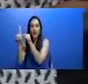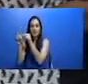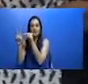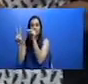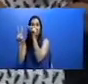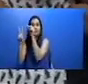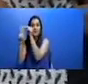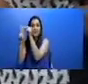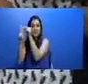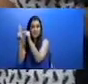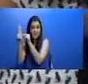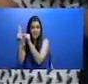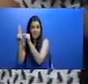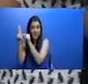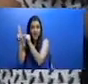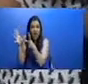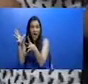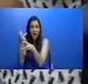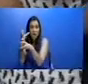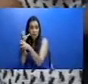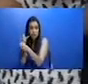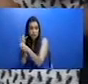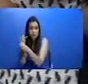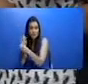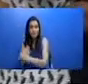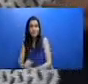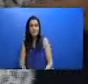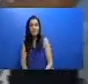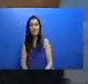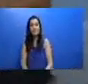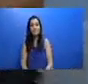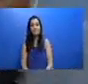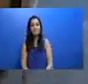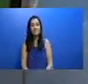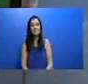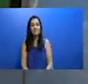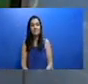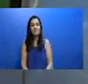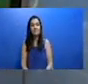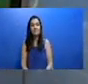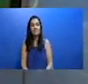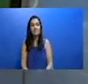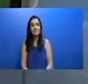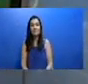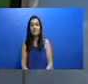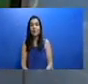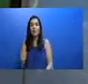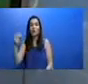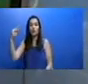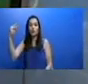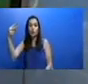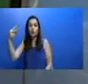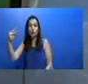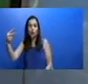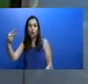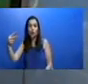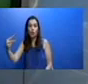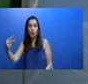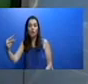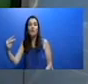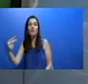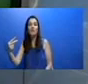ó, 12 ovos mais 12 daqui. Então, olha aqui, ó, 2 mais 2, 4, mais